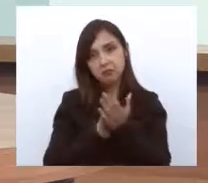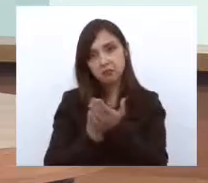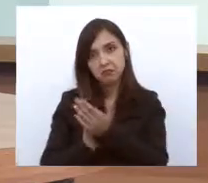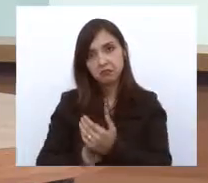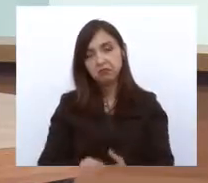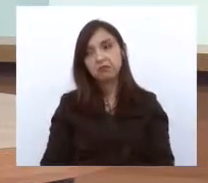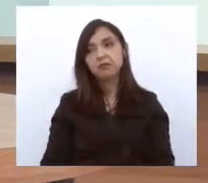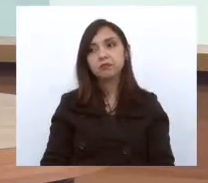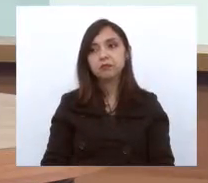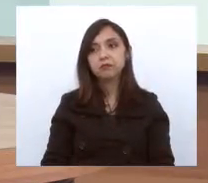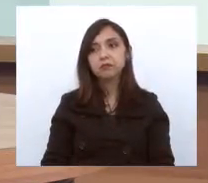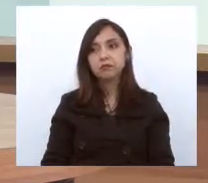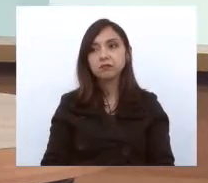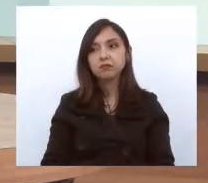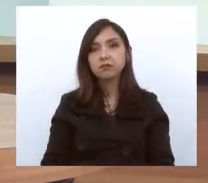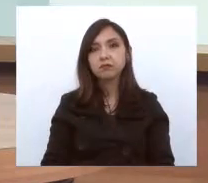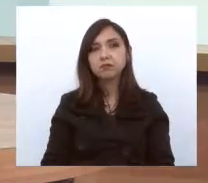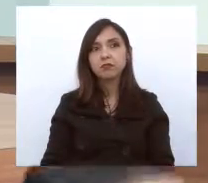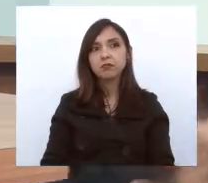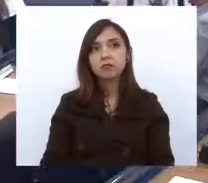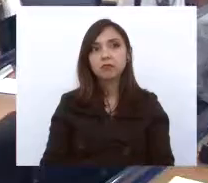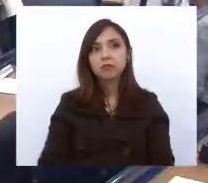Vasco.